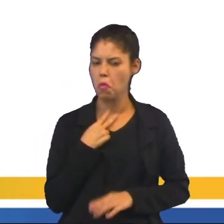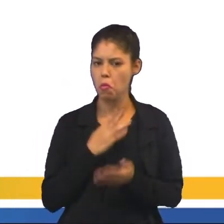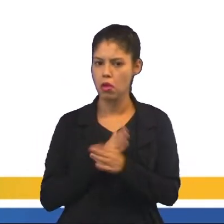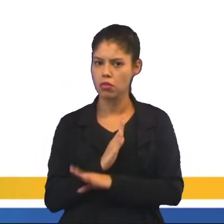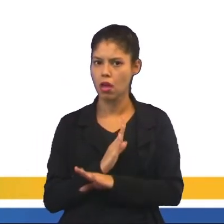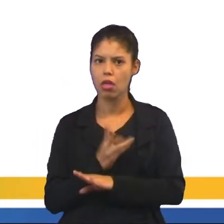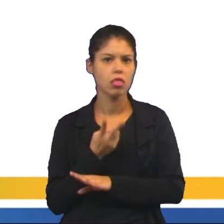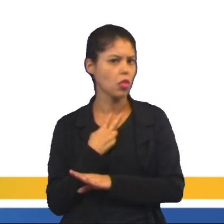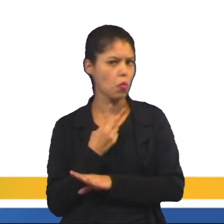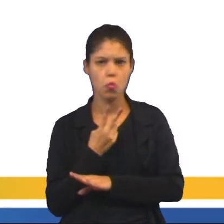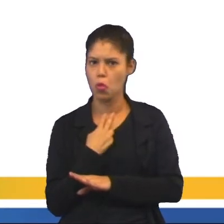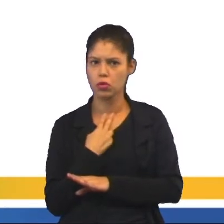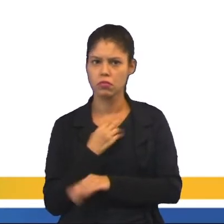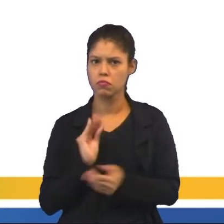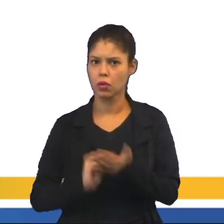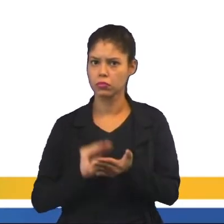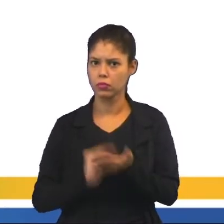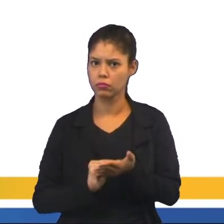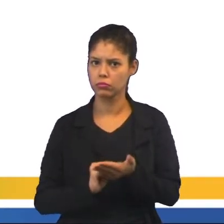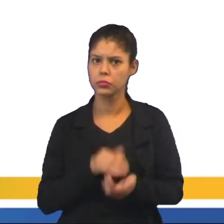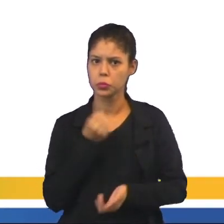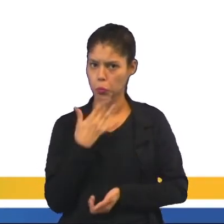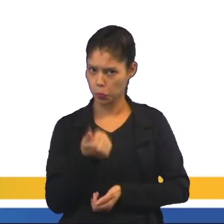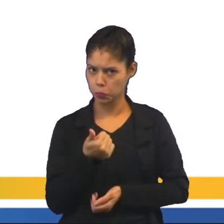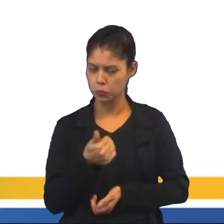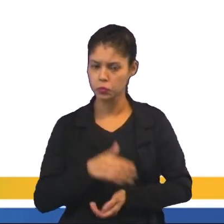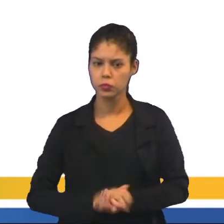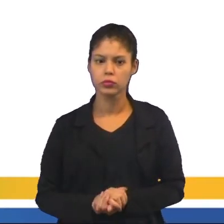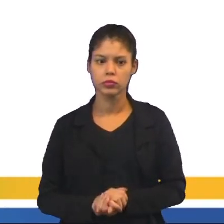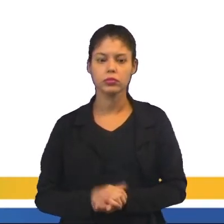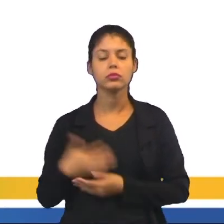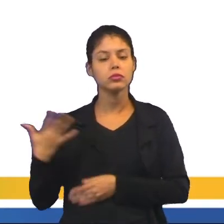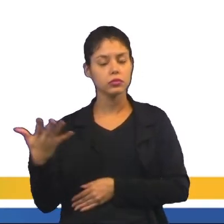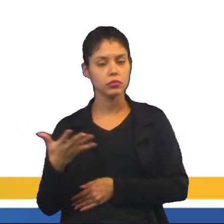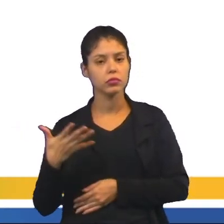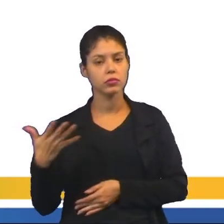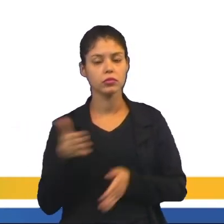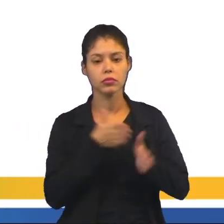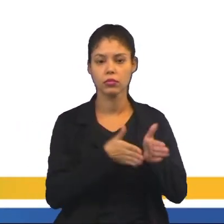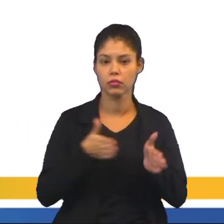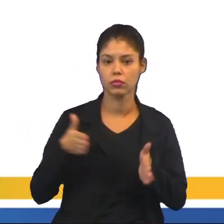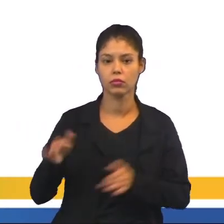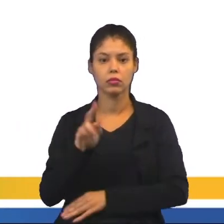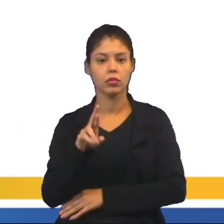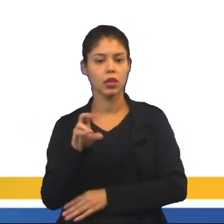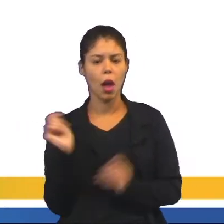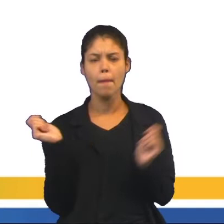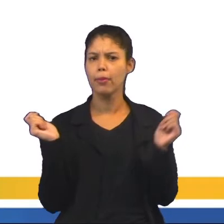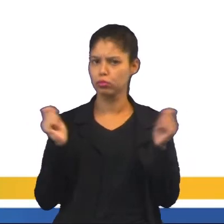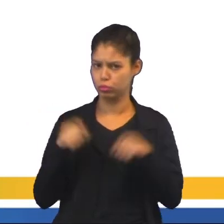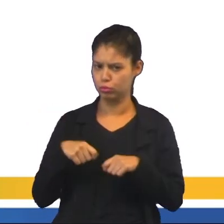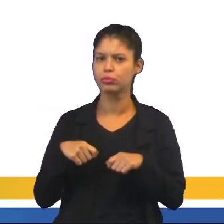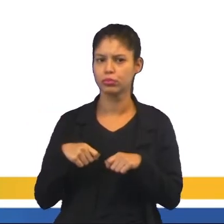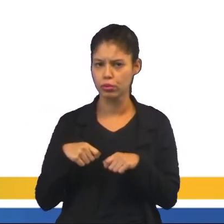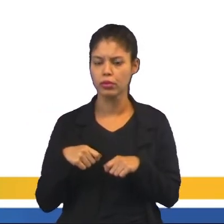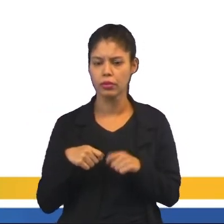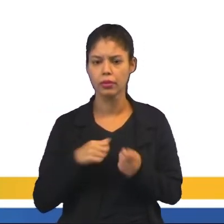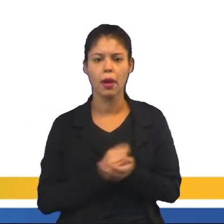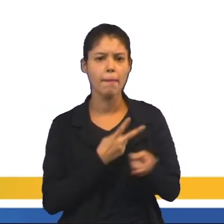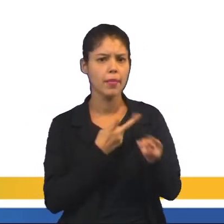passar e nem pode sobrar. Tudo bem? Então, com base na frequência relativa, é